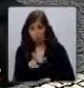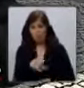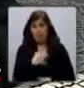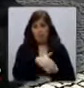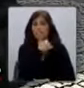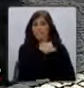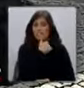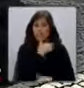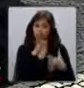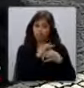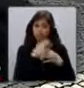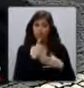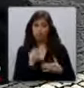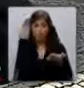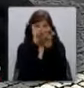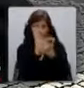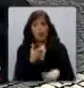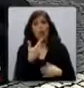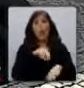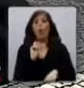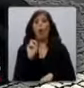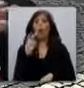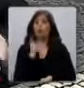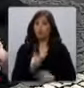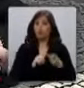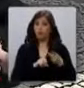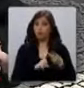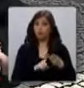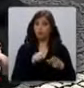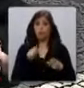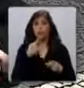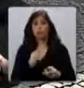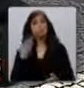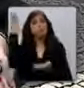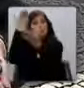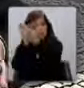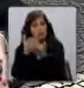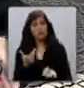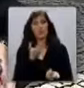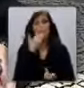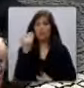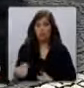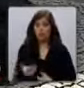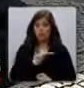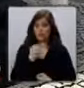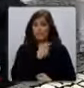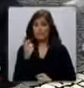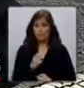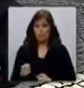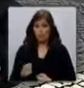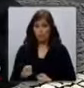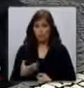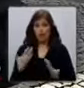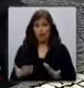relativamente ao recurso, ou não, tendo em conta outro facto, é que este recurso foi pedido em dezembro, entretanto temos